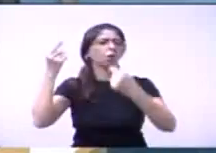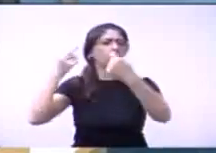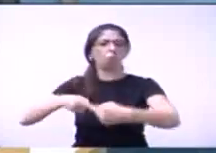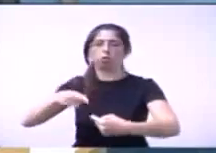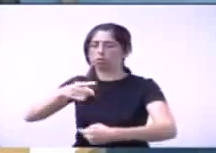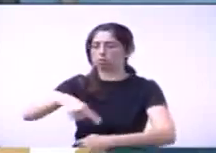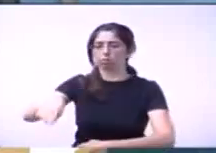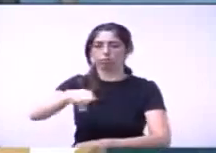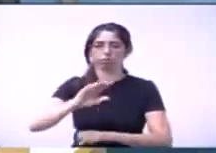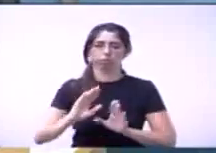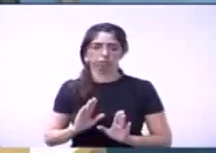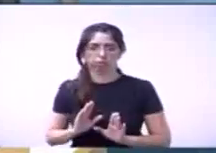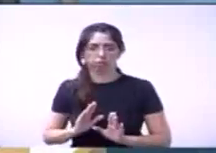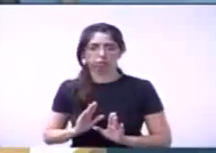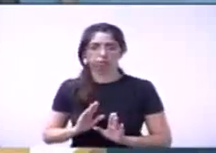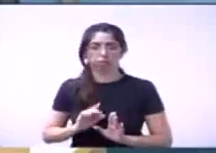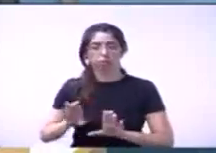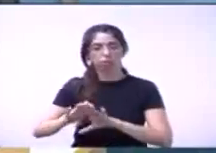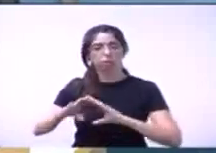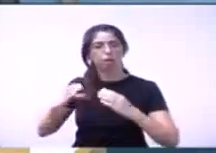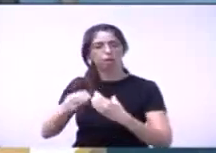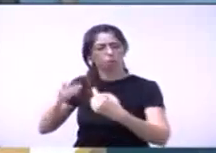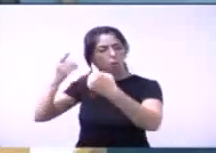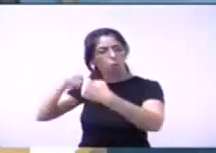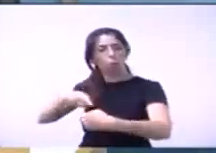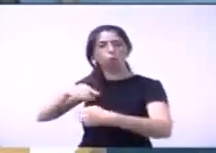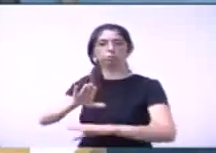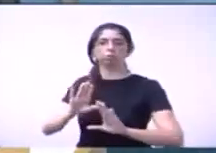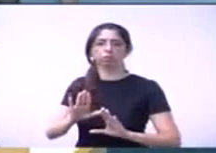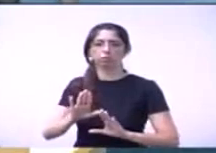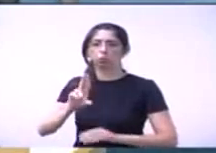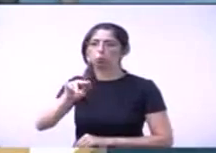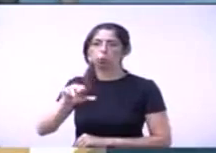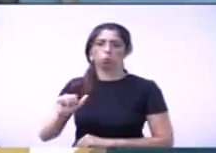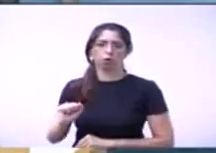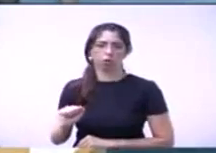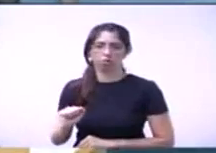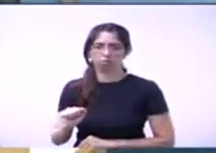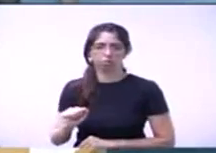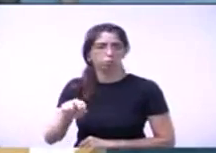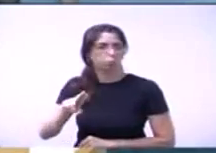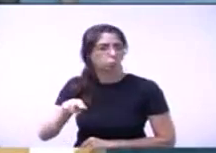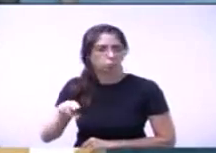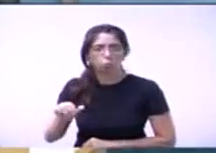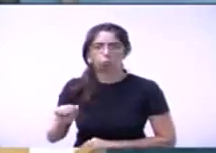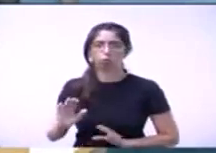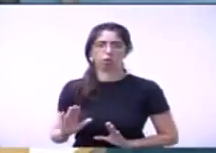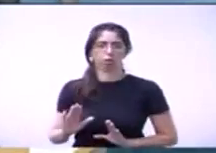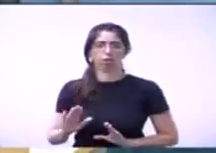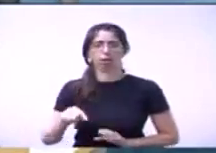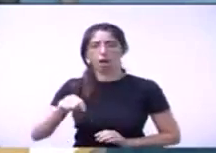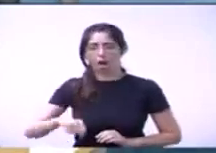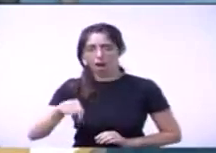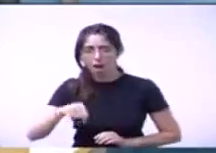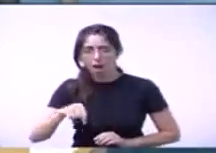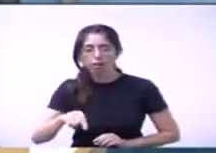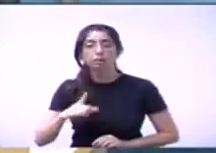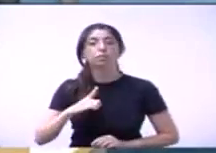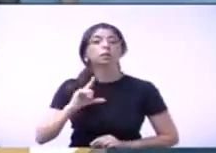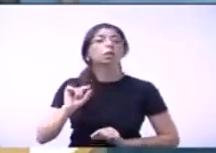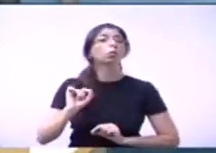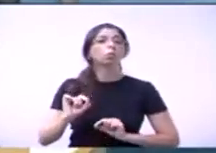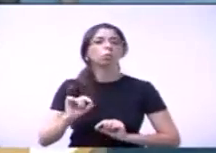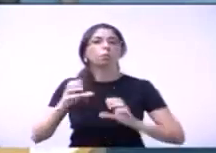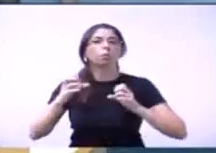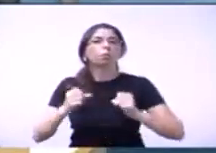nenhum. Essa casa nunca foi contra trabalhador nenhum. Essa casa chama-se Poder Legislativo porque